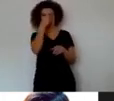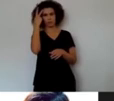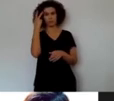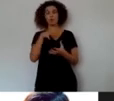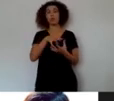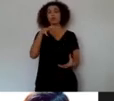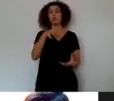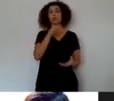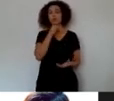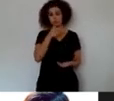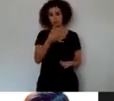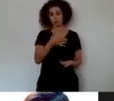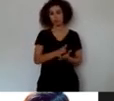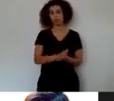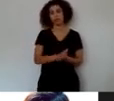por exemplo,